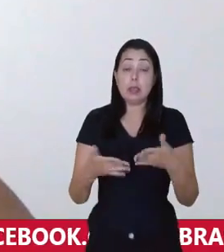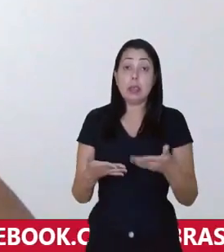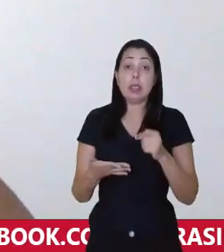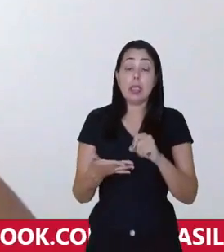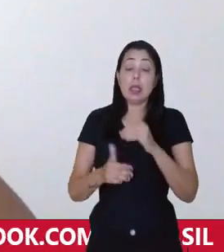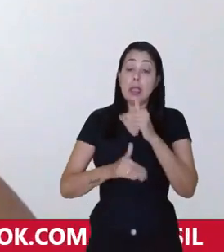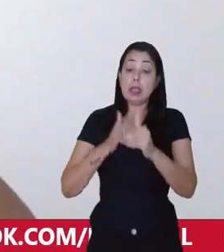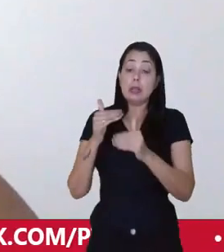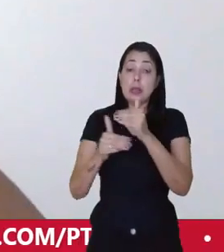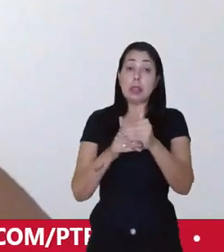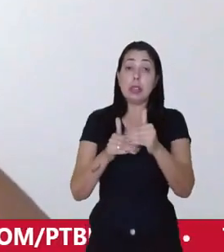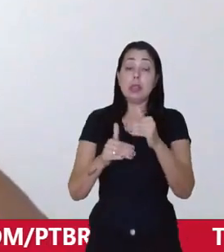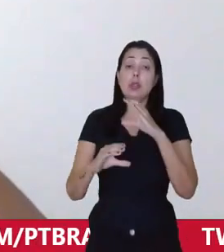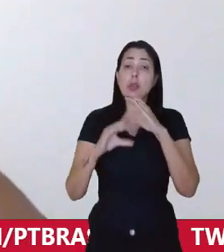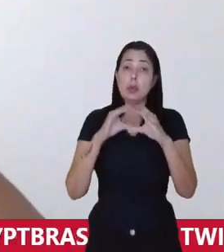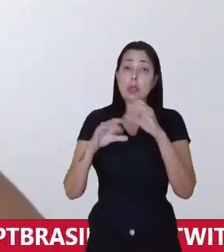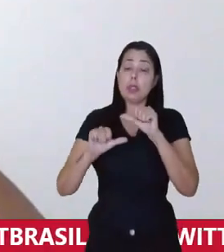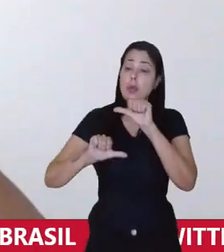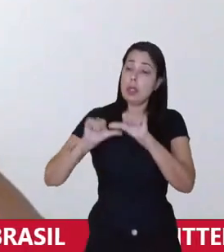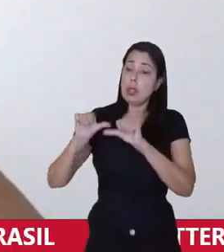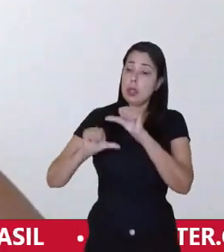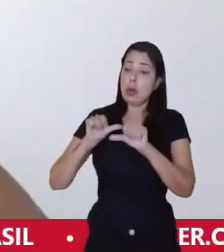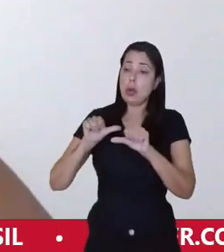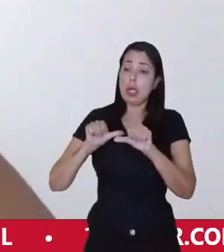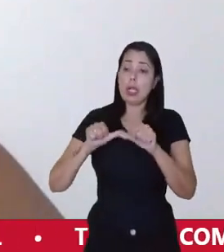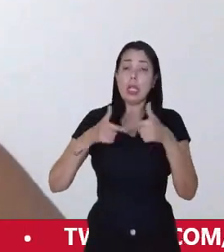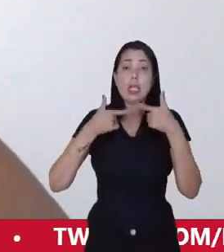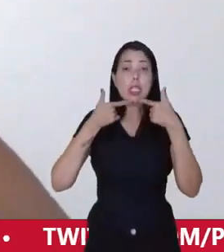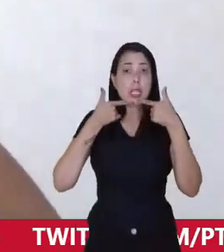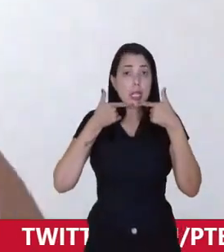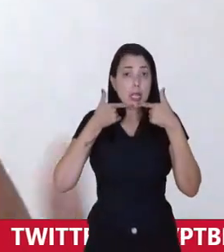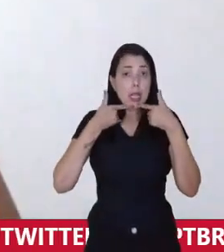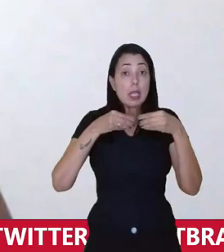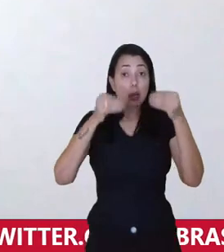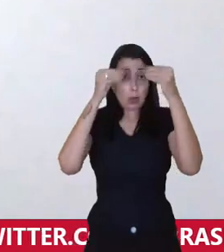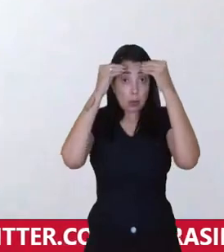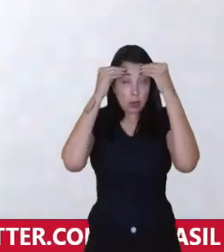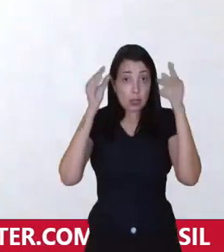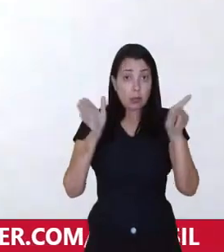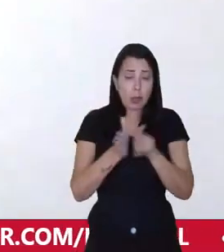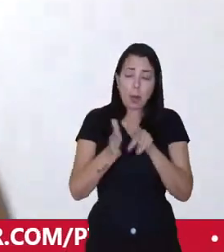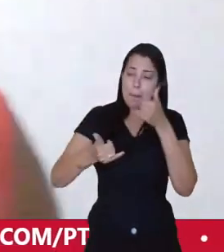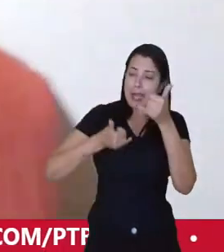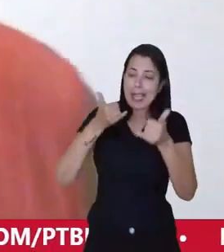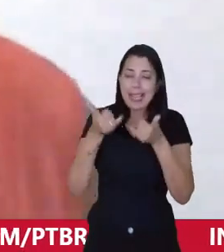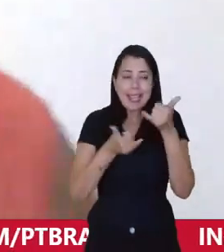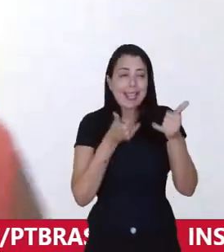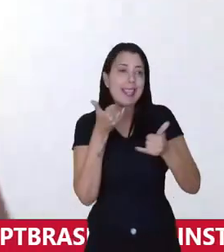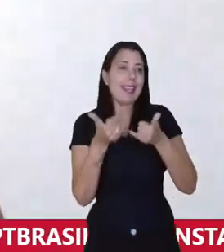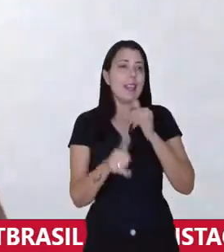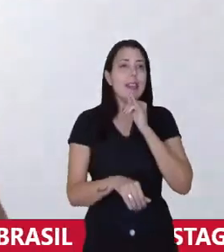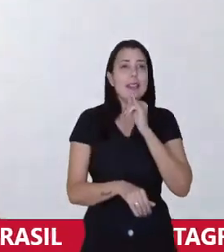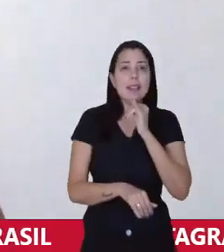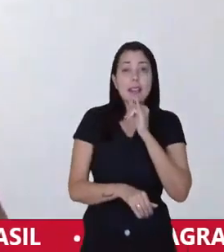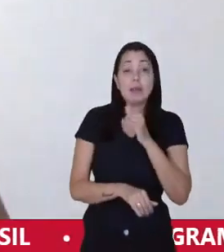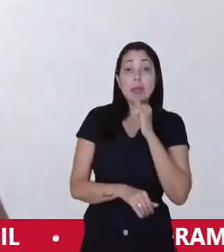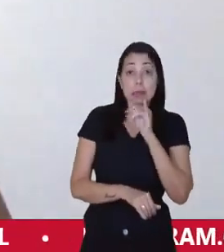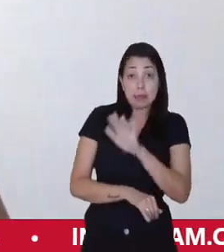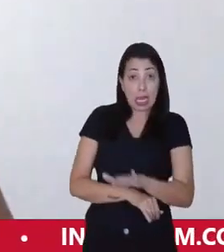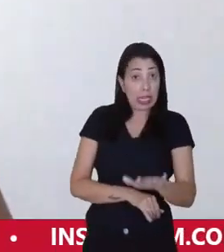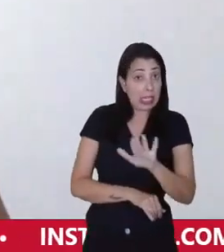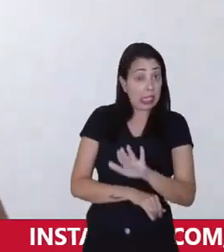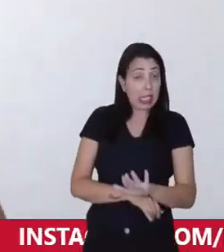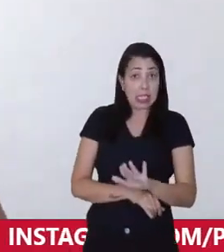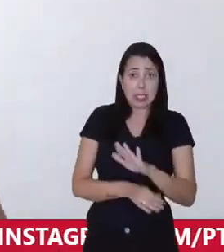em processos de comunicação e troca de linguagens, que é próprio daquela criança, como as brincadeiras, por exemplo, as crianças, elas